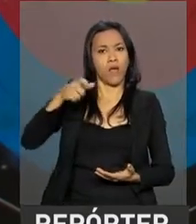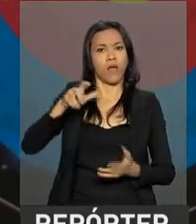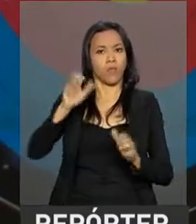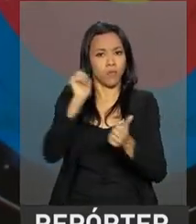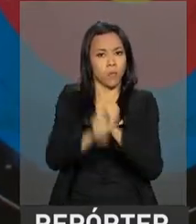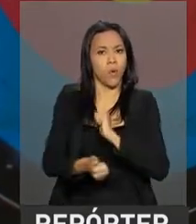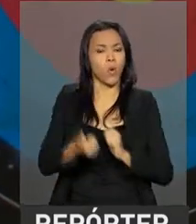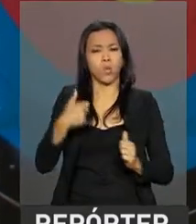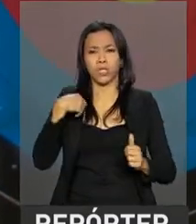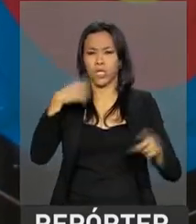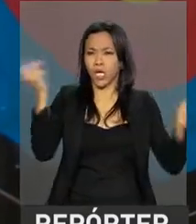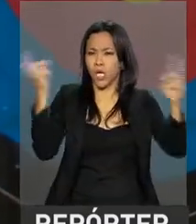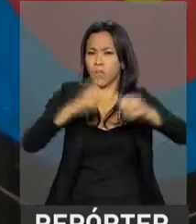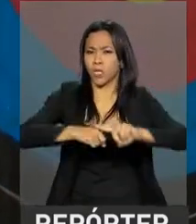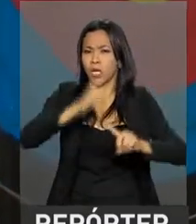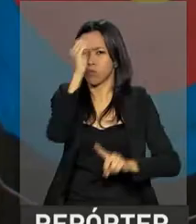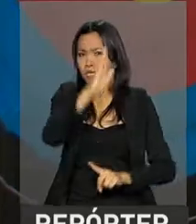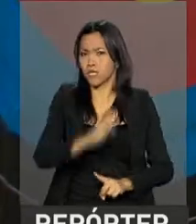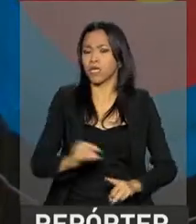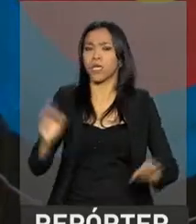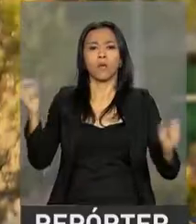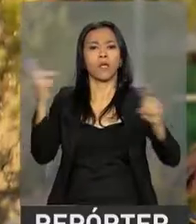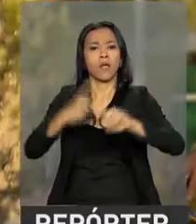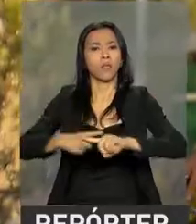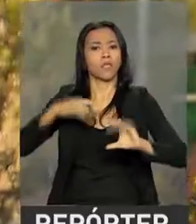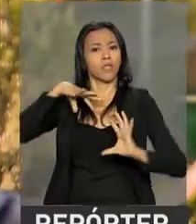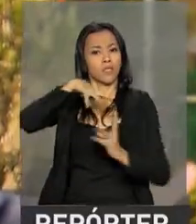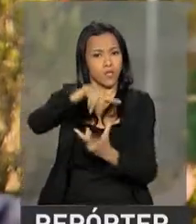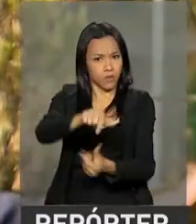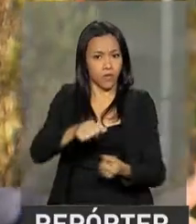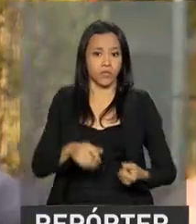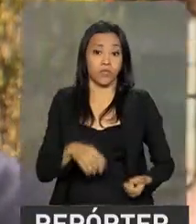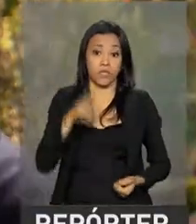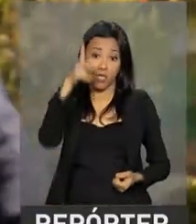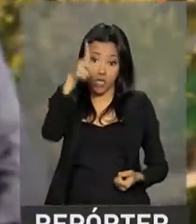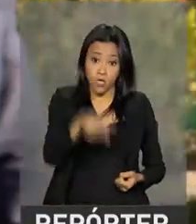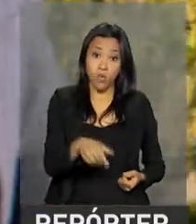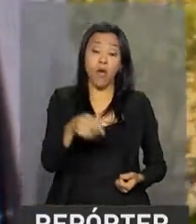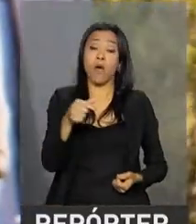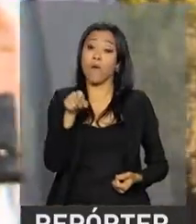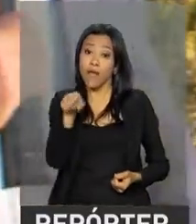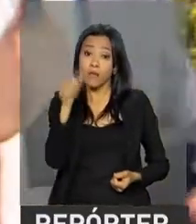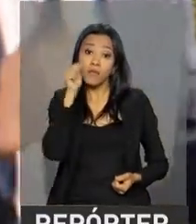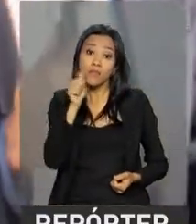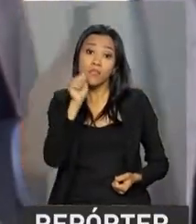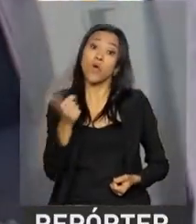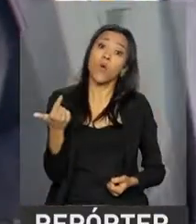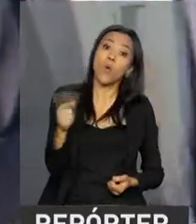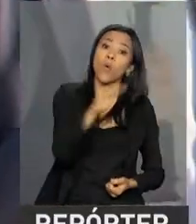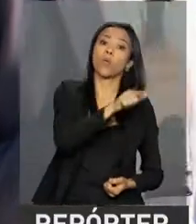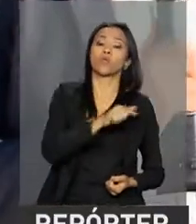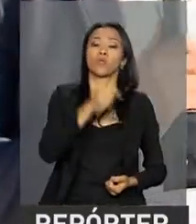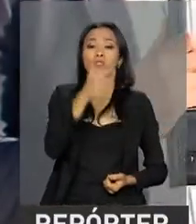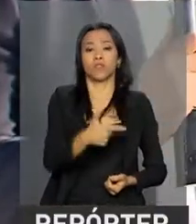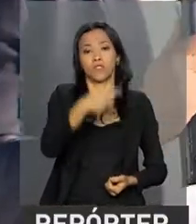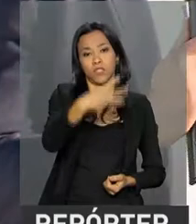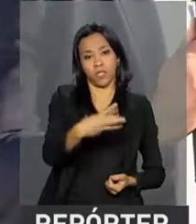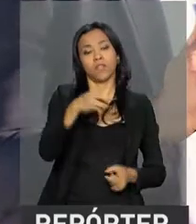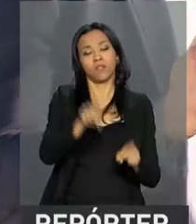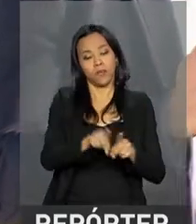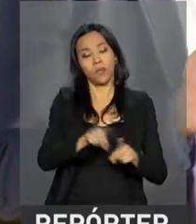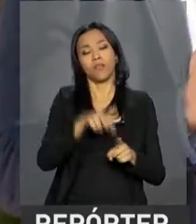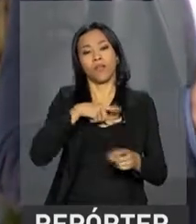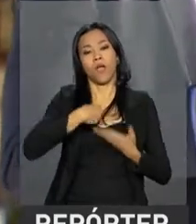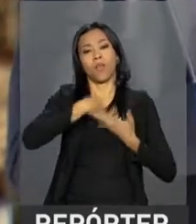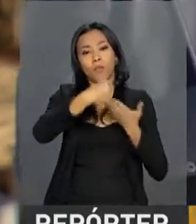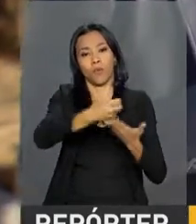de campeonatos brasileiros, campeonatos internacionais. Assim como a Thaís, outros 23 mil atletas já foram patrocinados pelo programa do governo